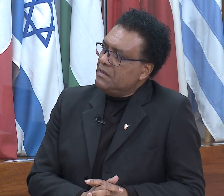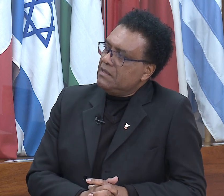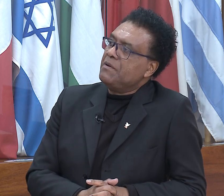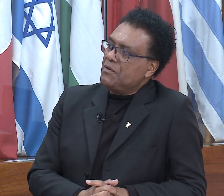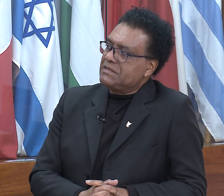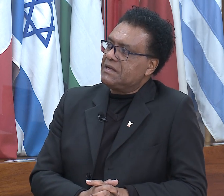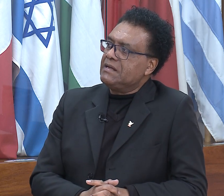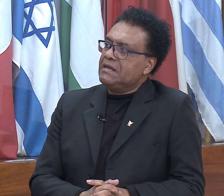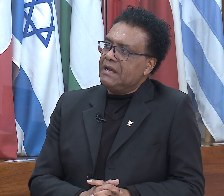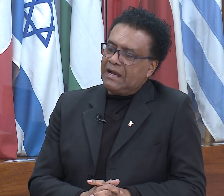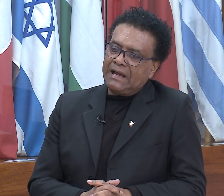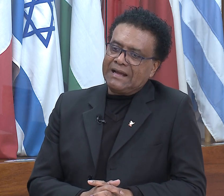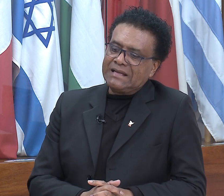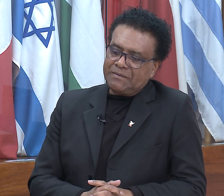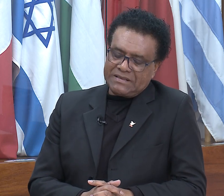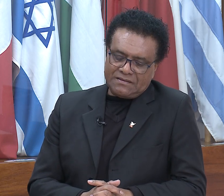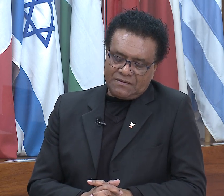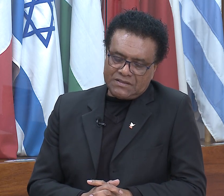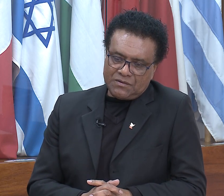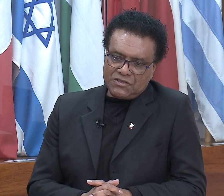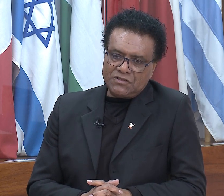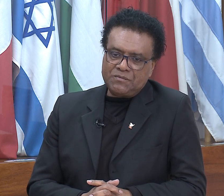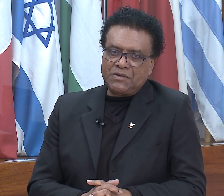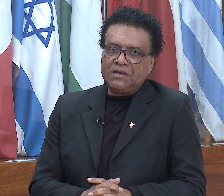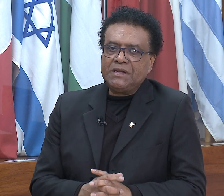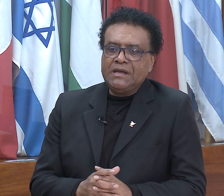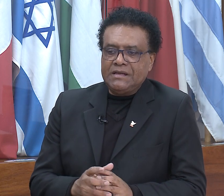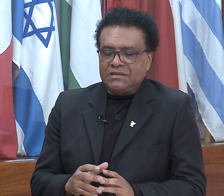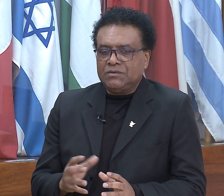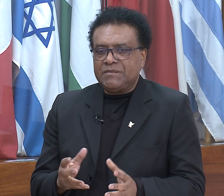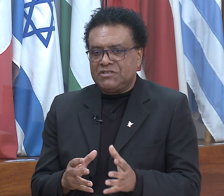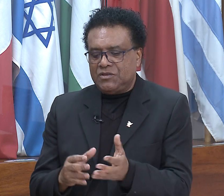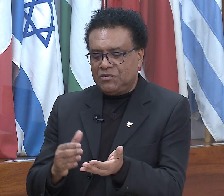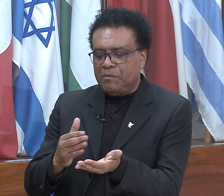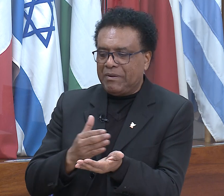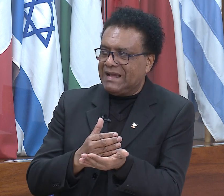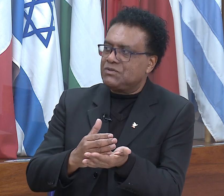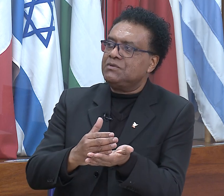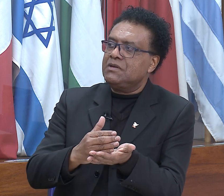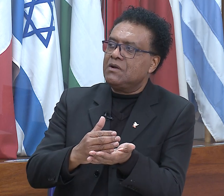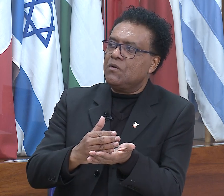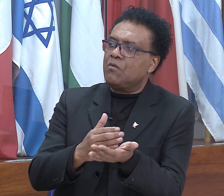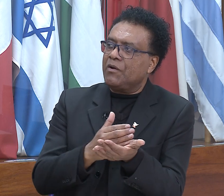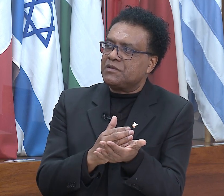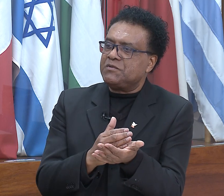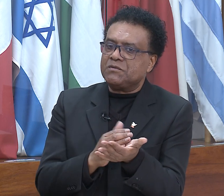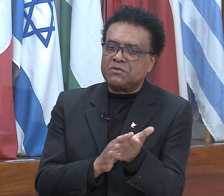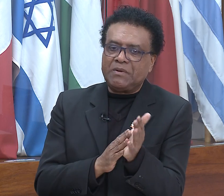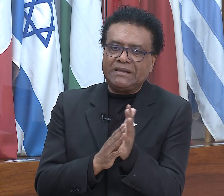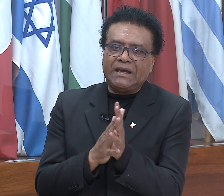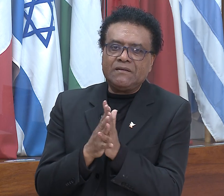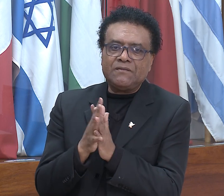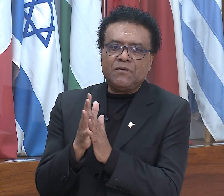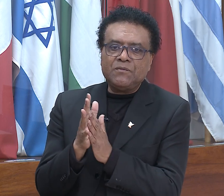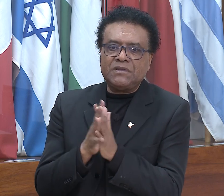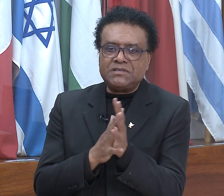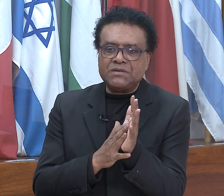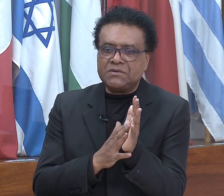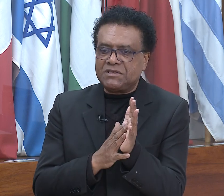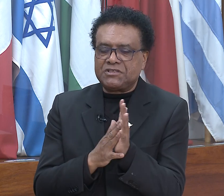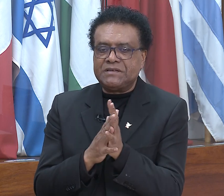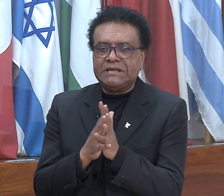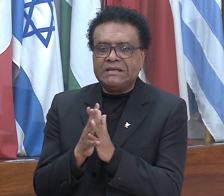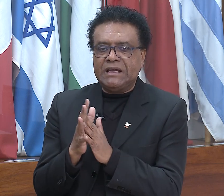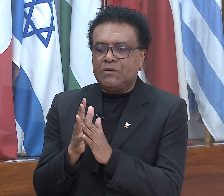diretora não liberou essa a casa para essa entrevista coletiva porque segundo a minha diretor o prazo conforme nós pedimos o plenário ele foi